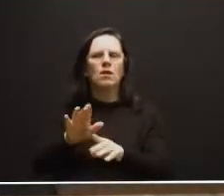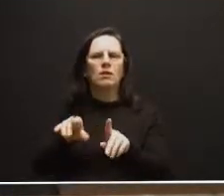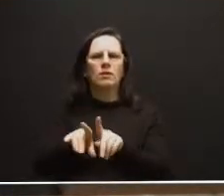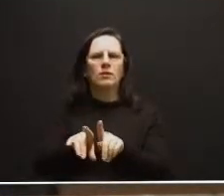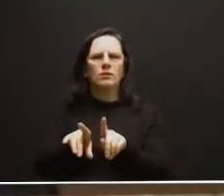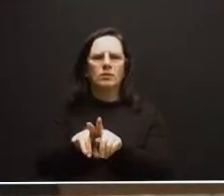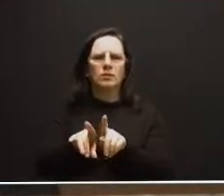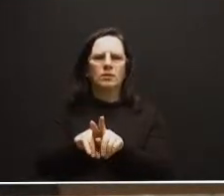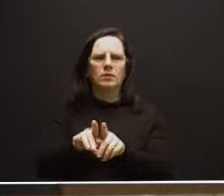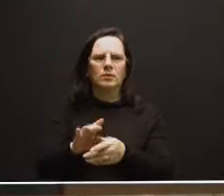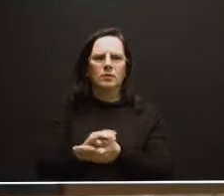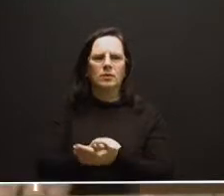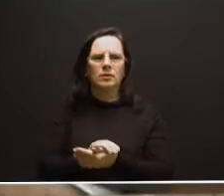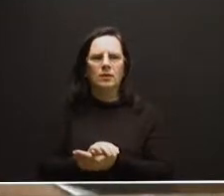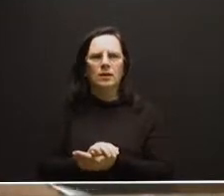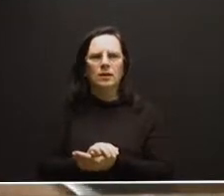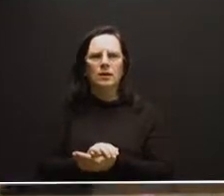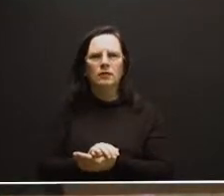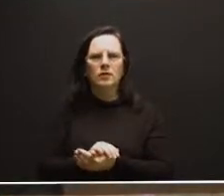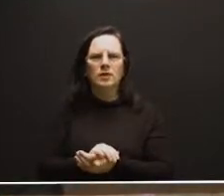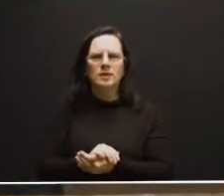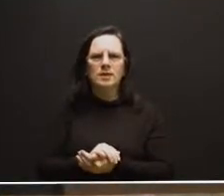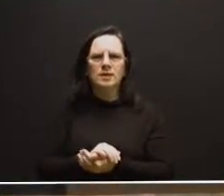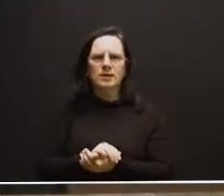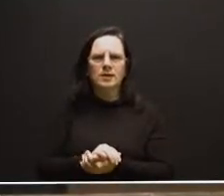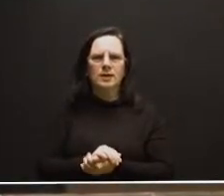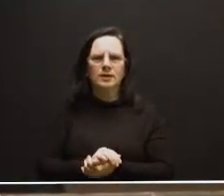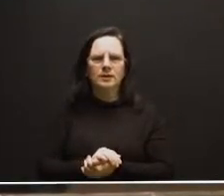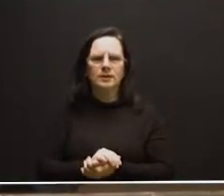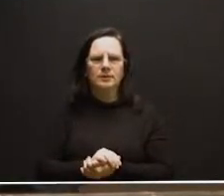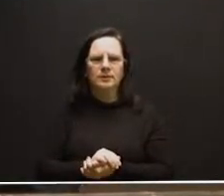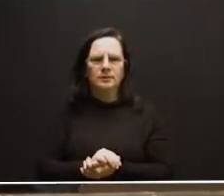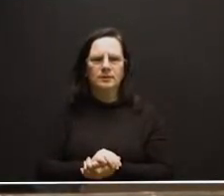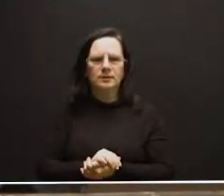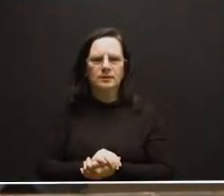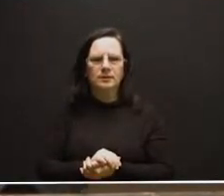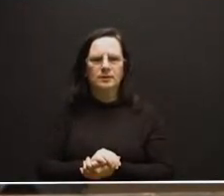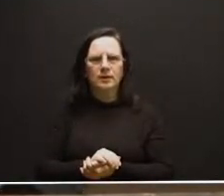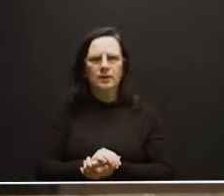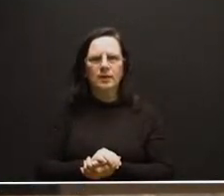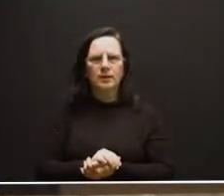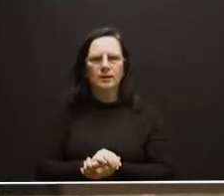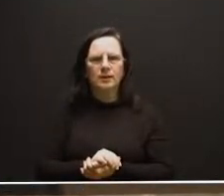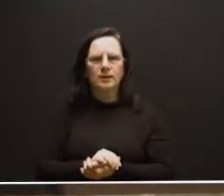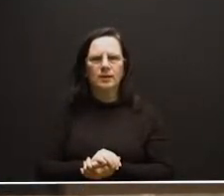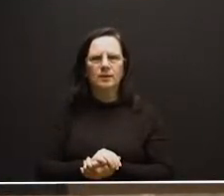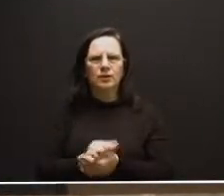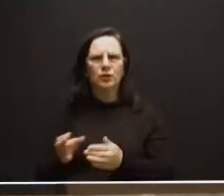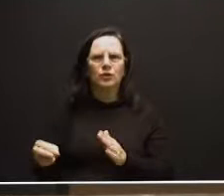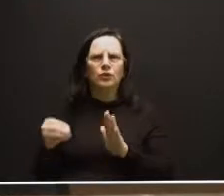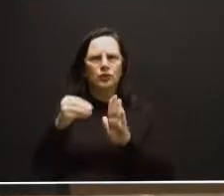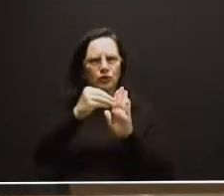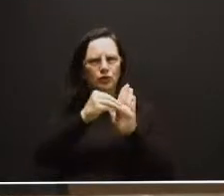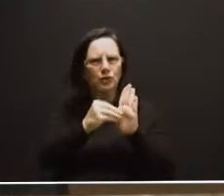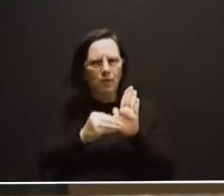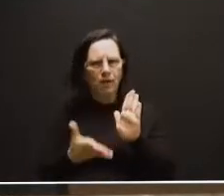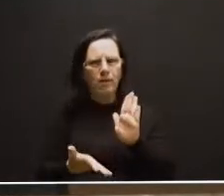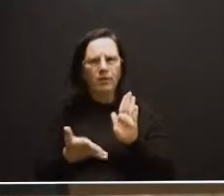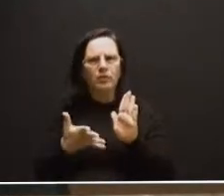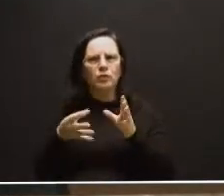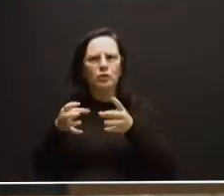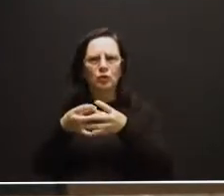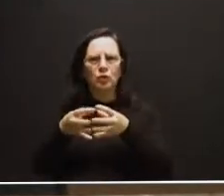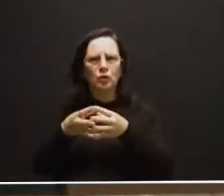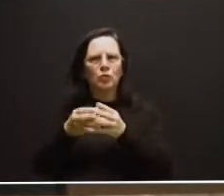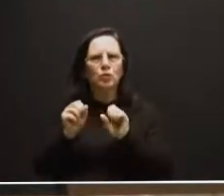tanto estadual quanto nacional a gente tentar trazer através de emendas ajudas para que os grupos